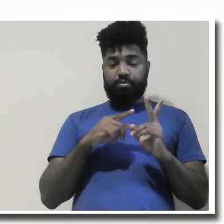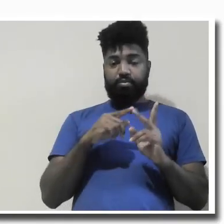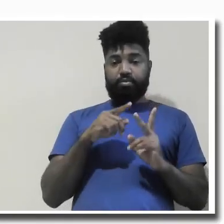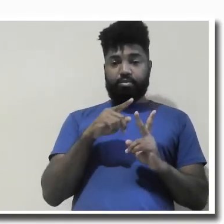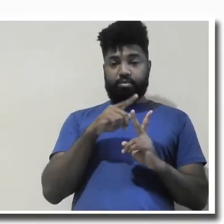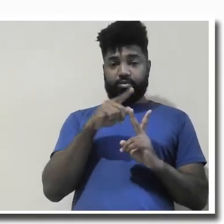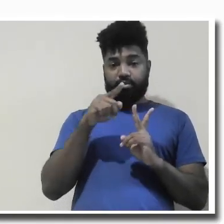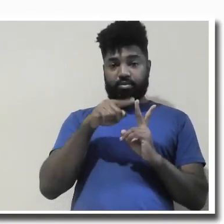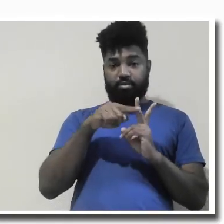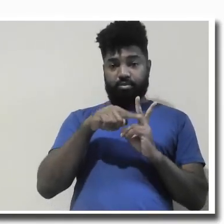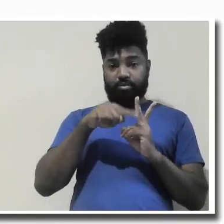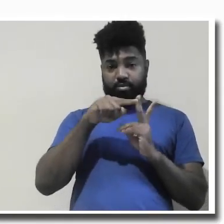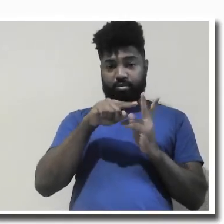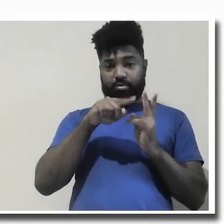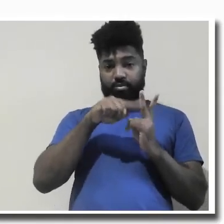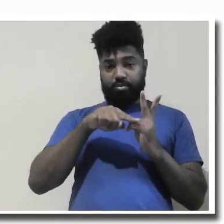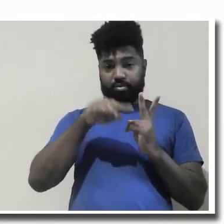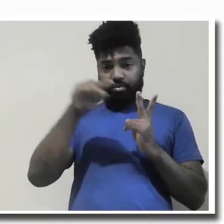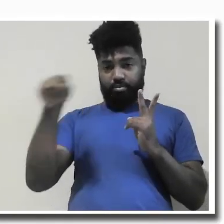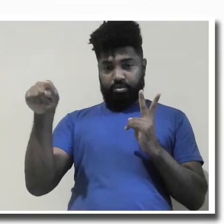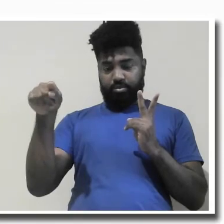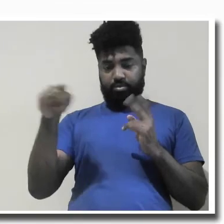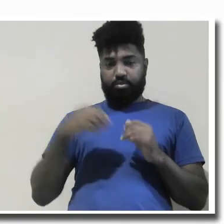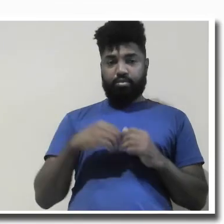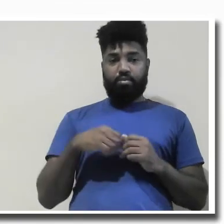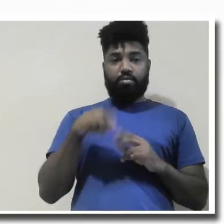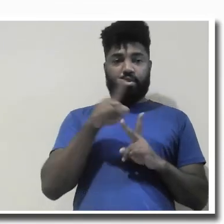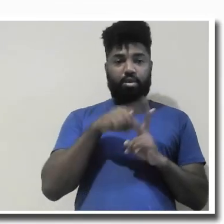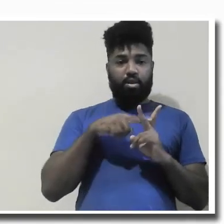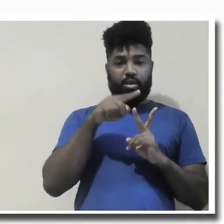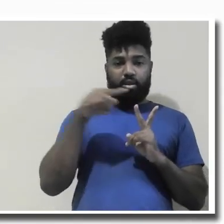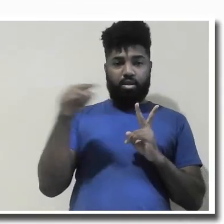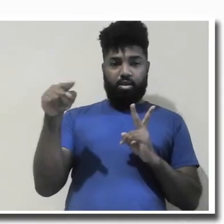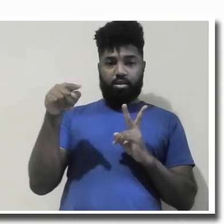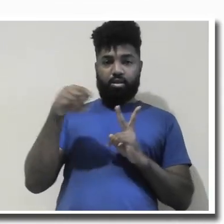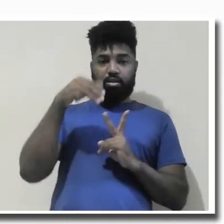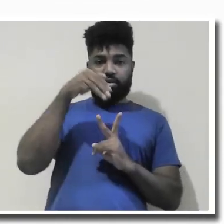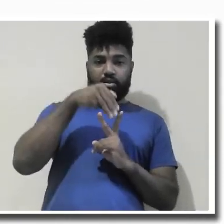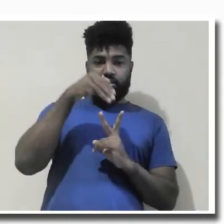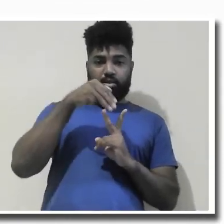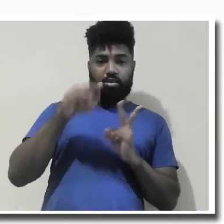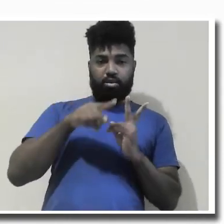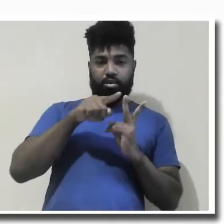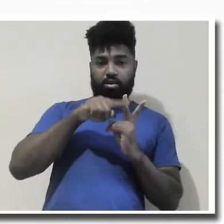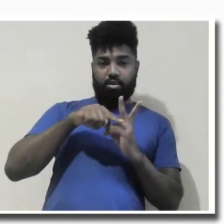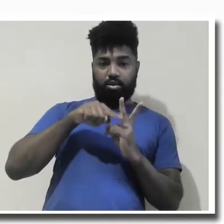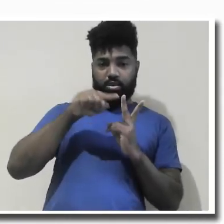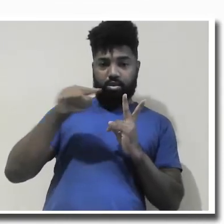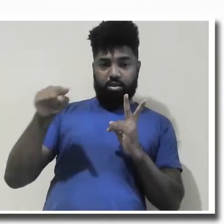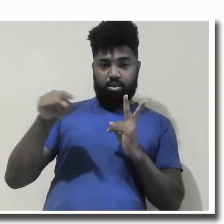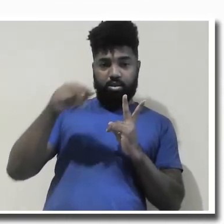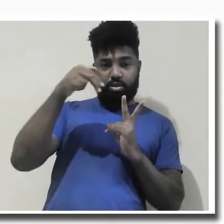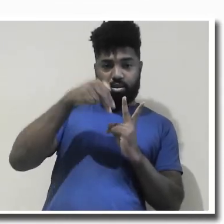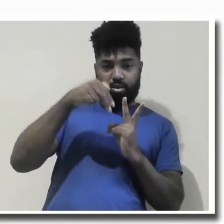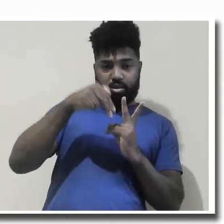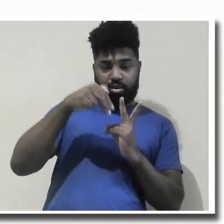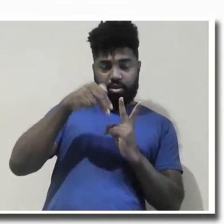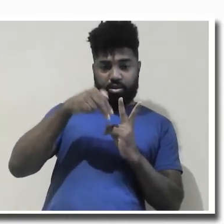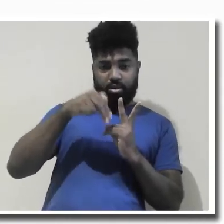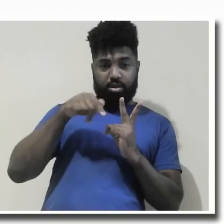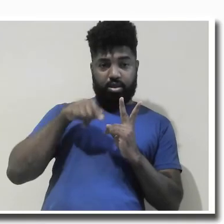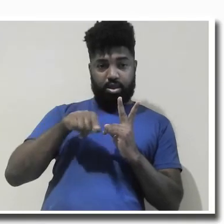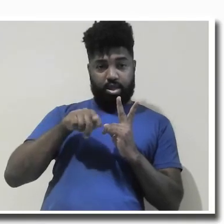a raiz de índice M da raiz de índice N de um valor